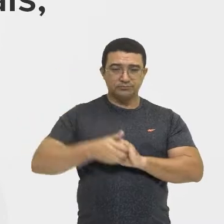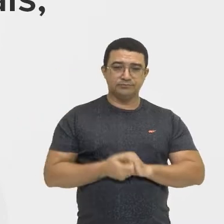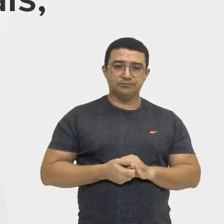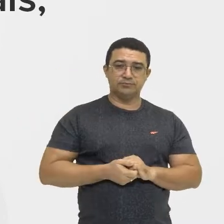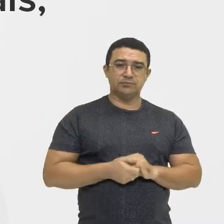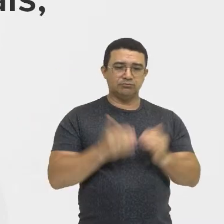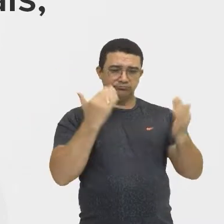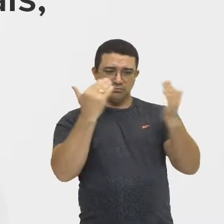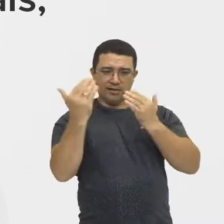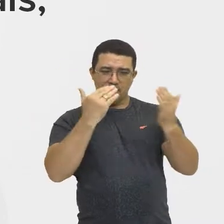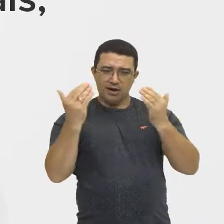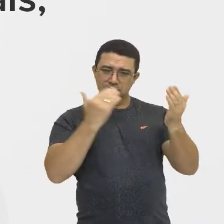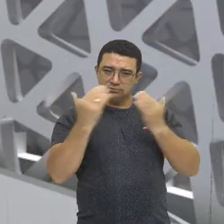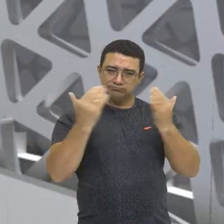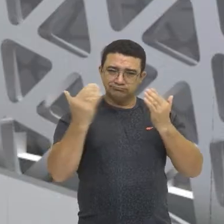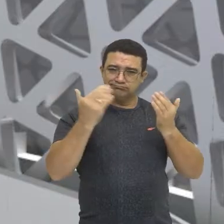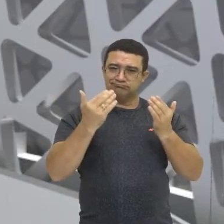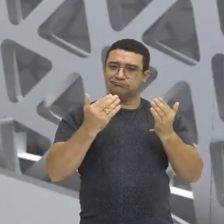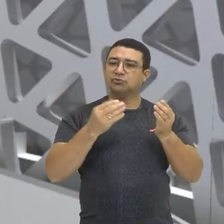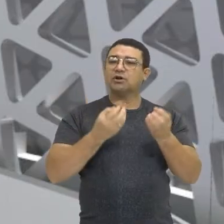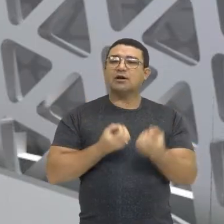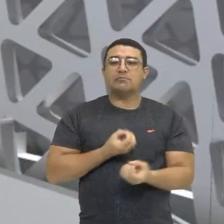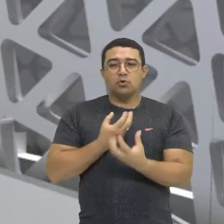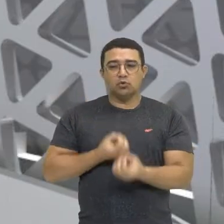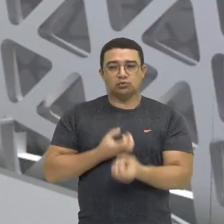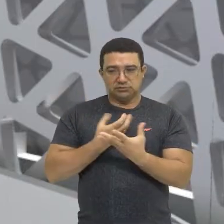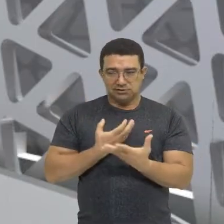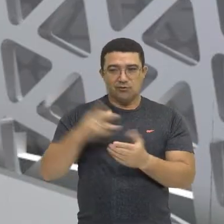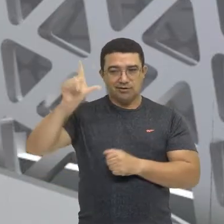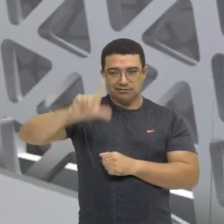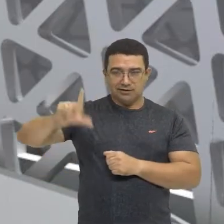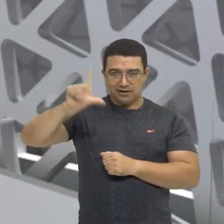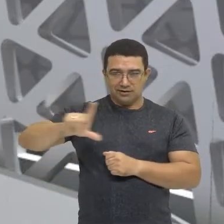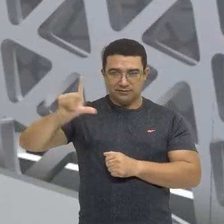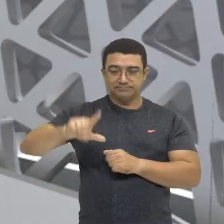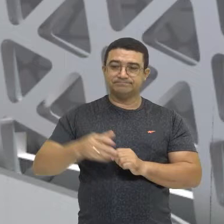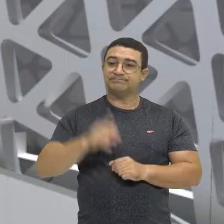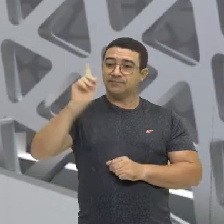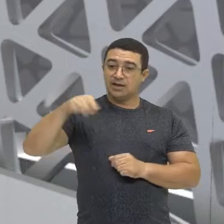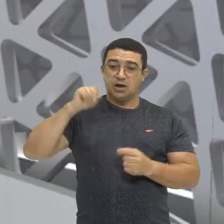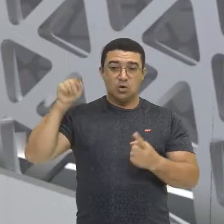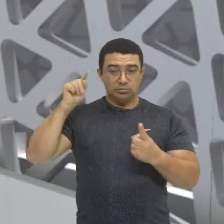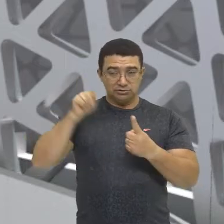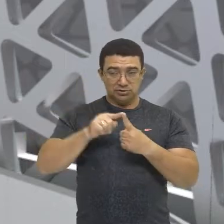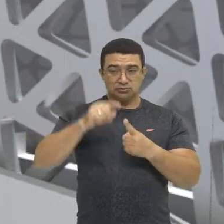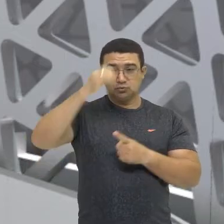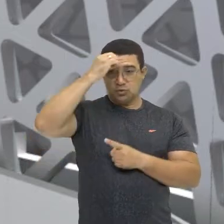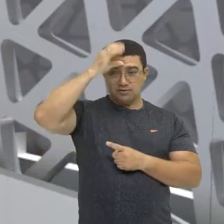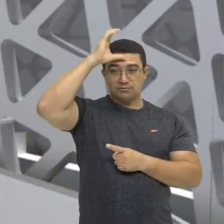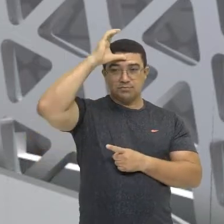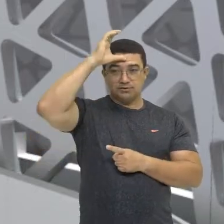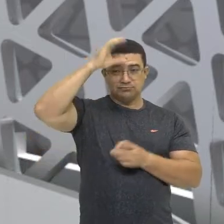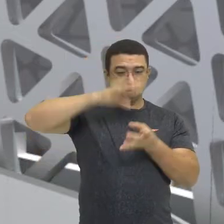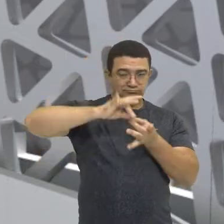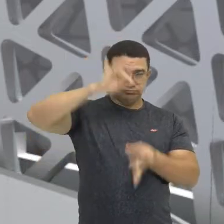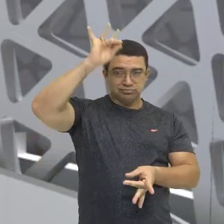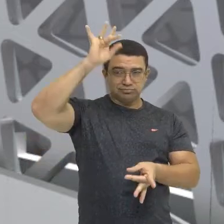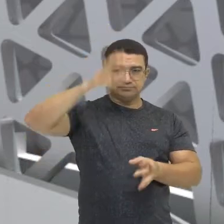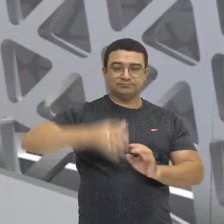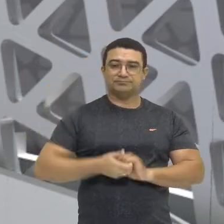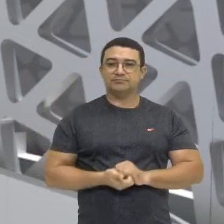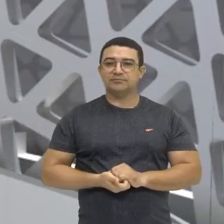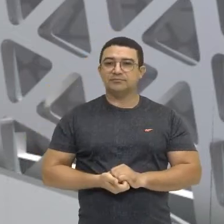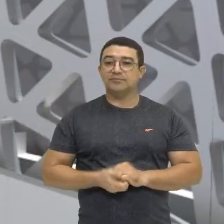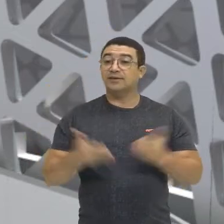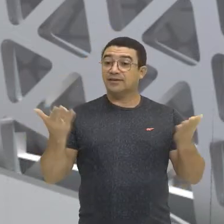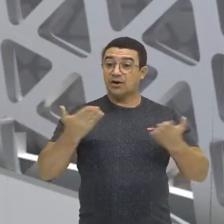comparativa dessas produções. Esse, então, é o objeto de conhecimento e o detalhamento. E agora, o que